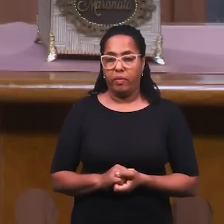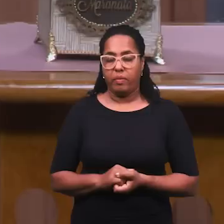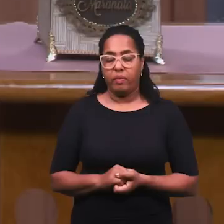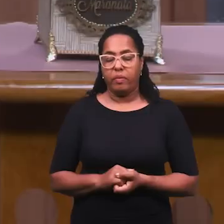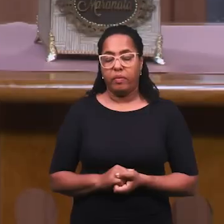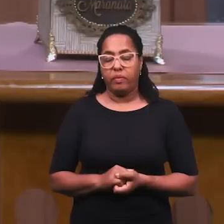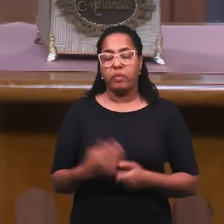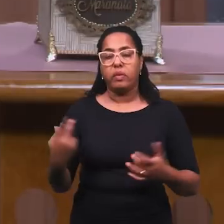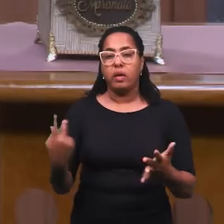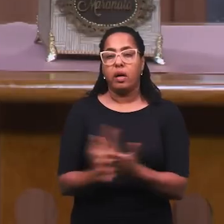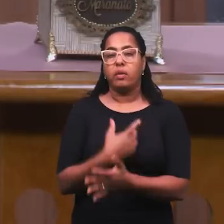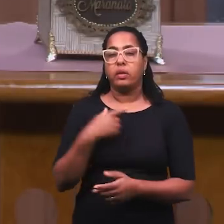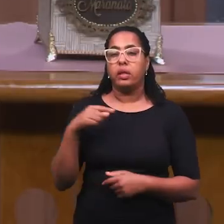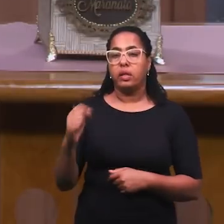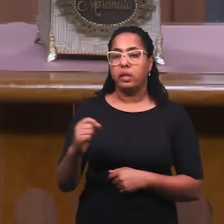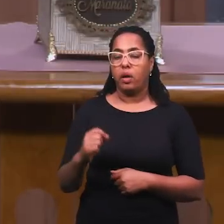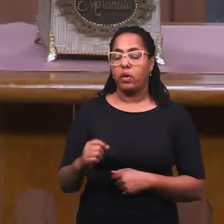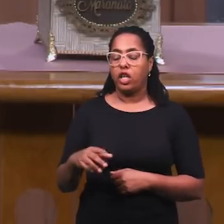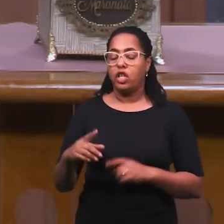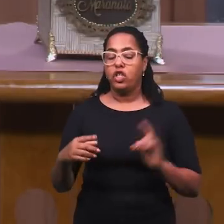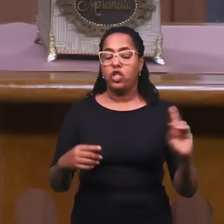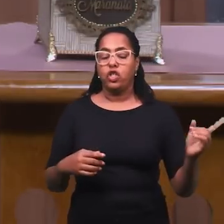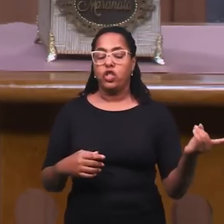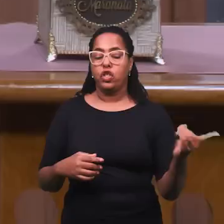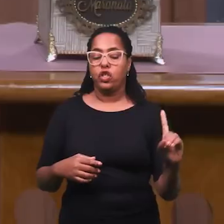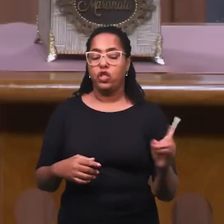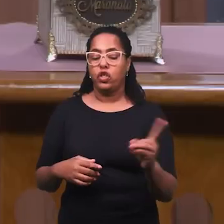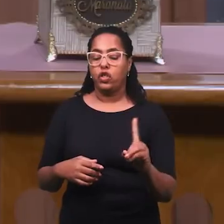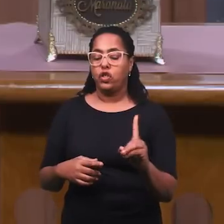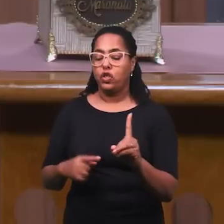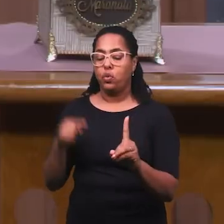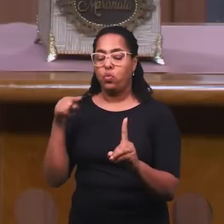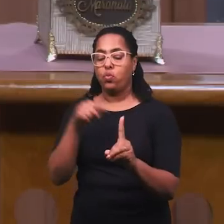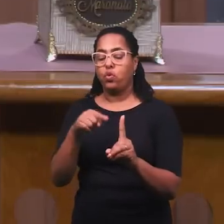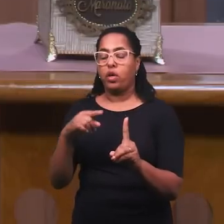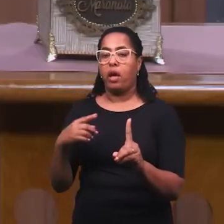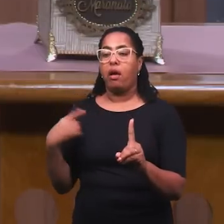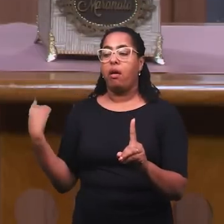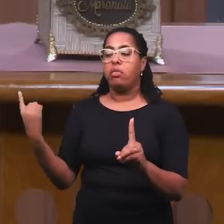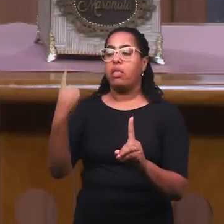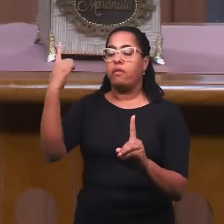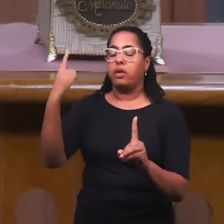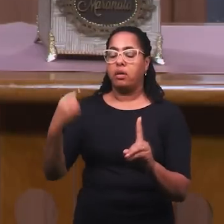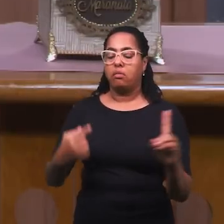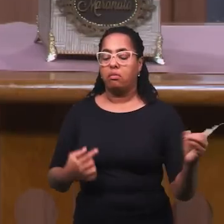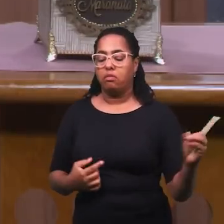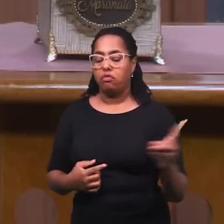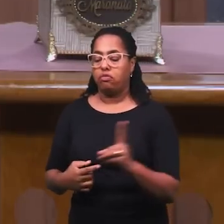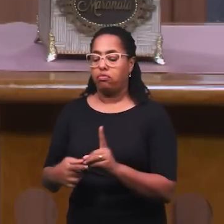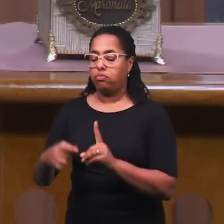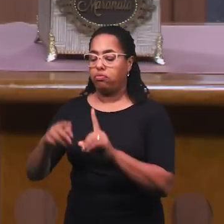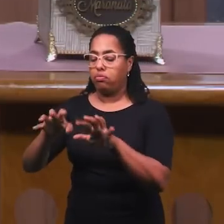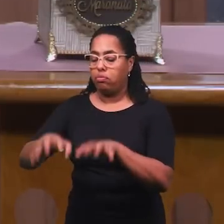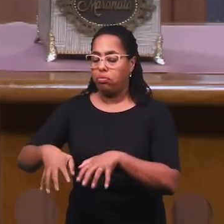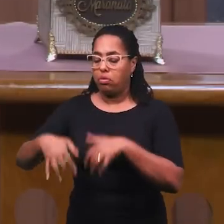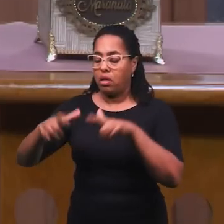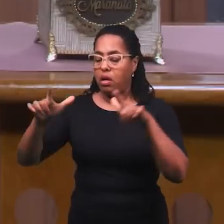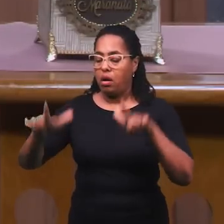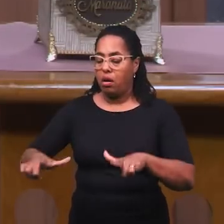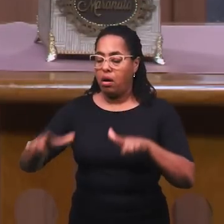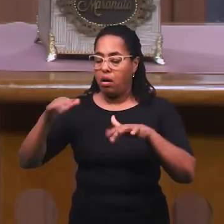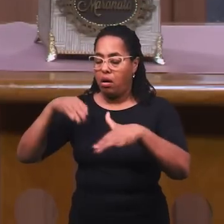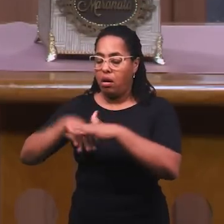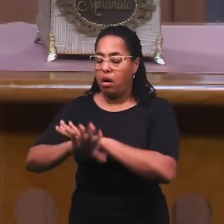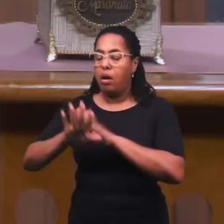Meus irmãos, e ele então recebe Davi na eira dele. A eira é um lugar que ele